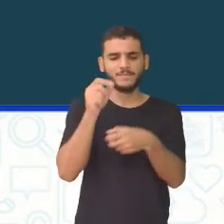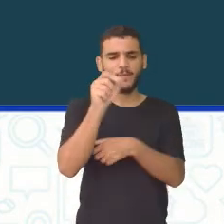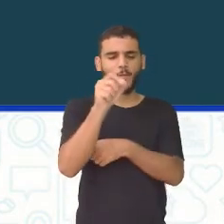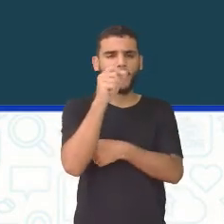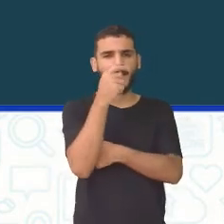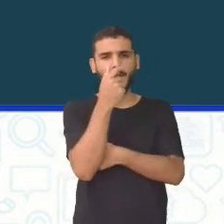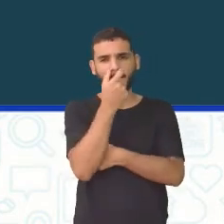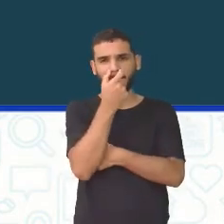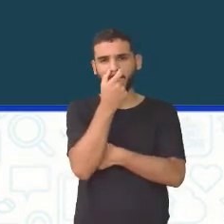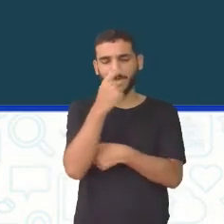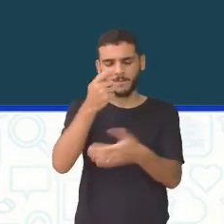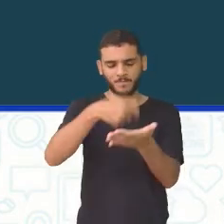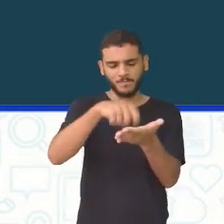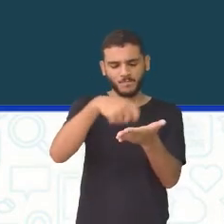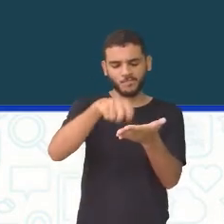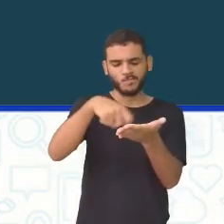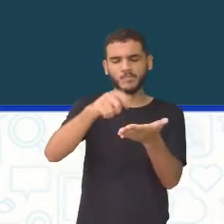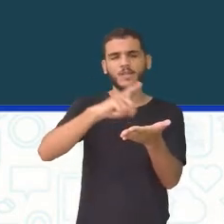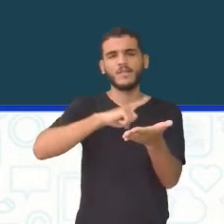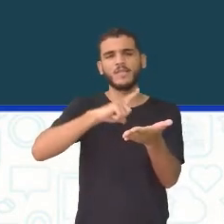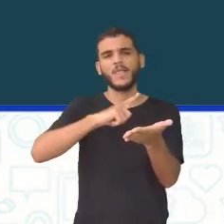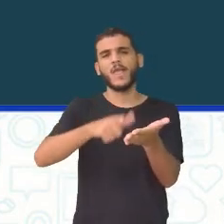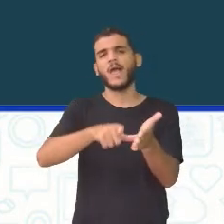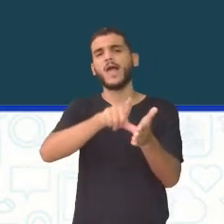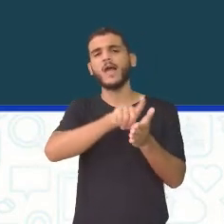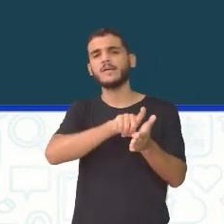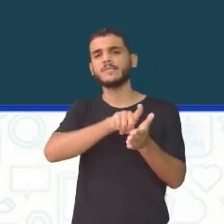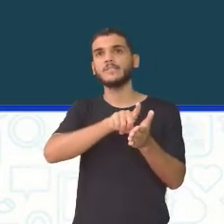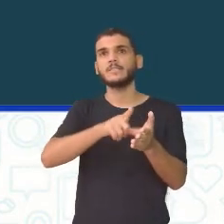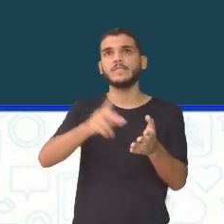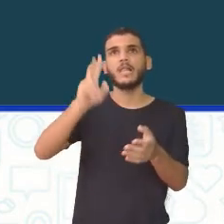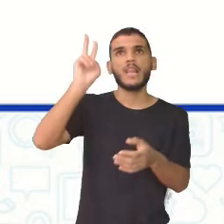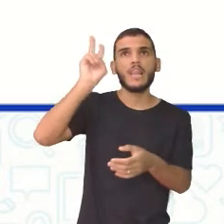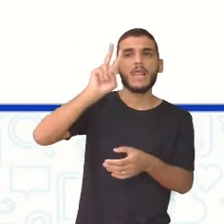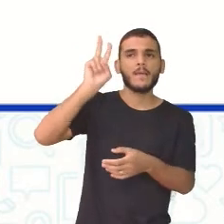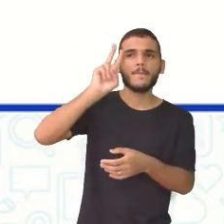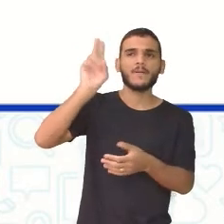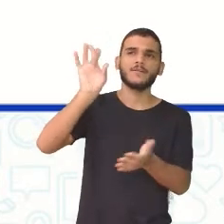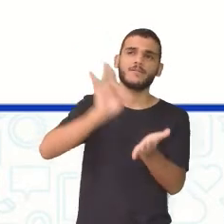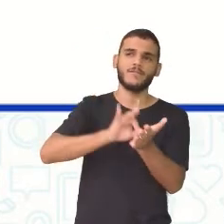poema que já lemos, nós nos recordamos dele.